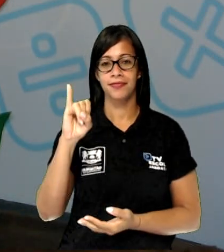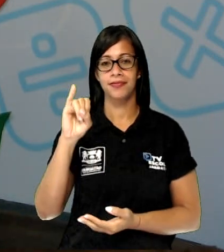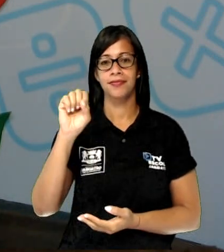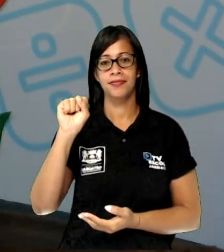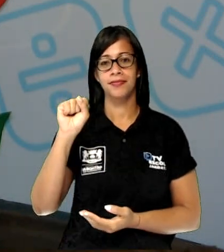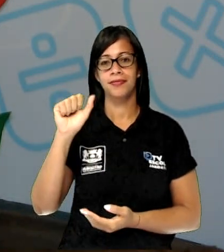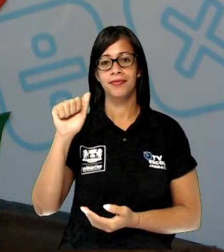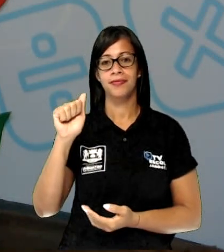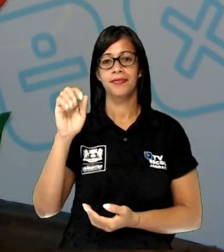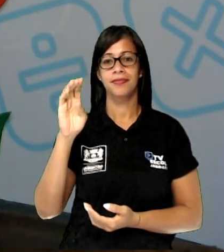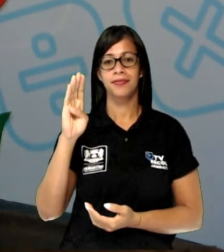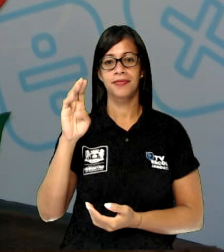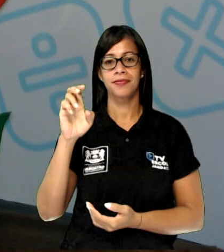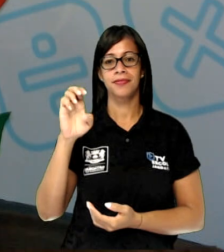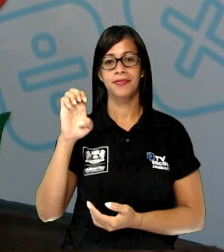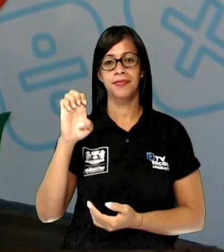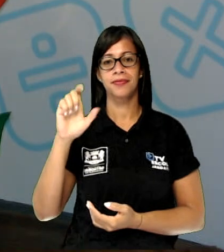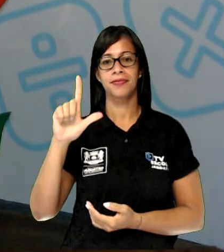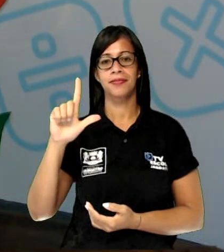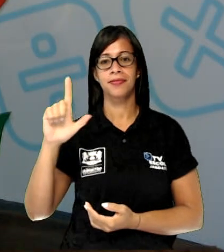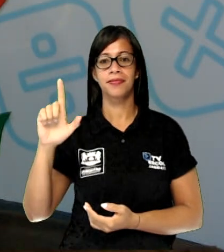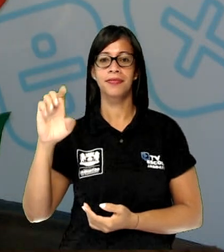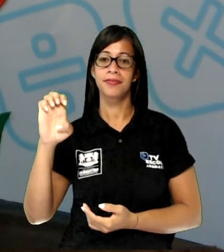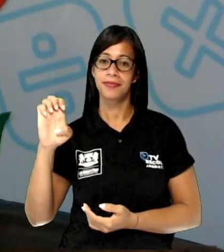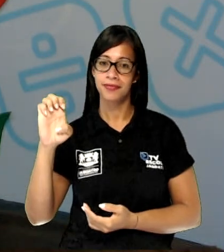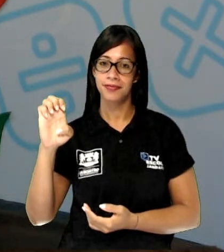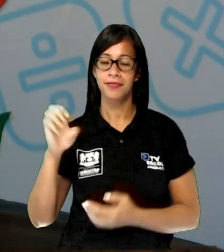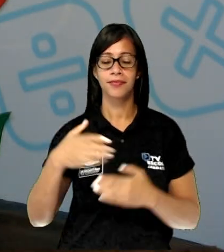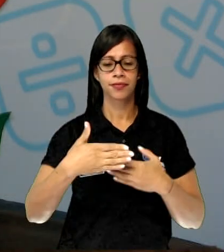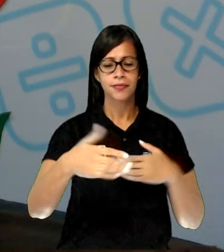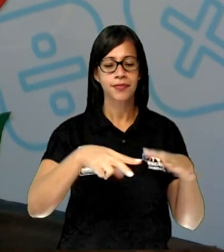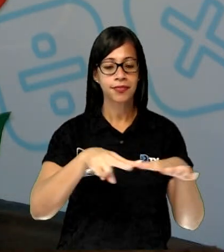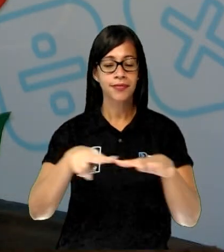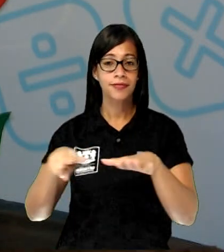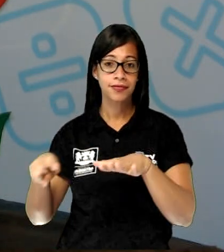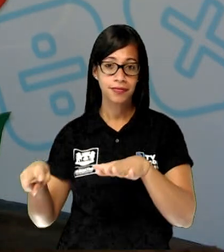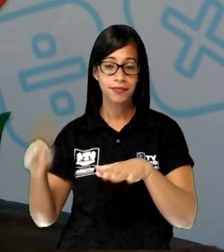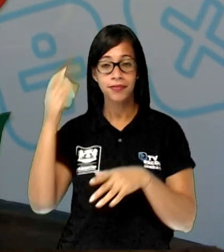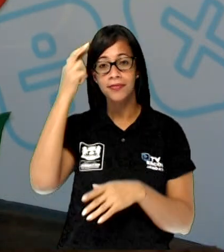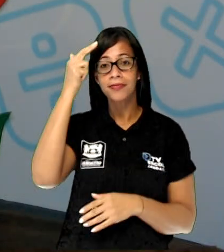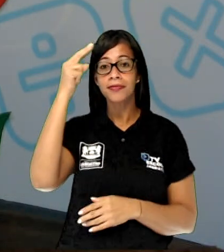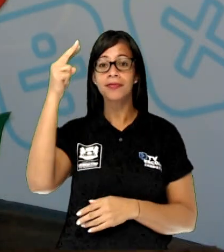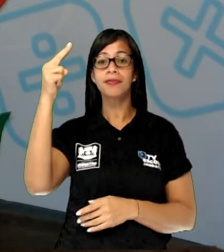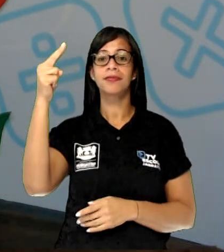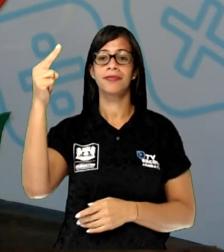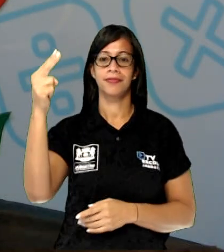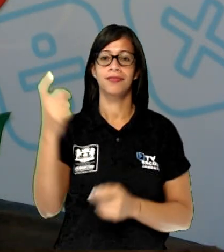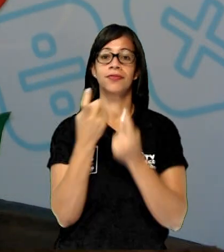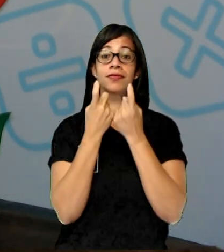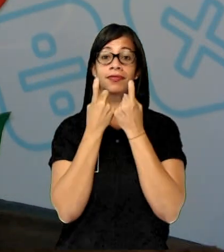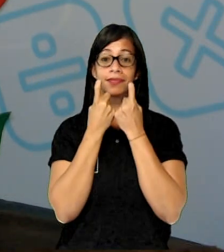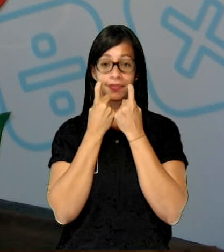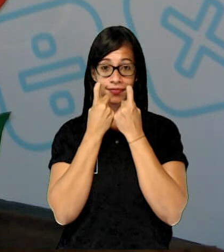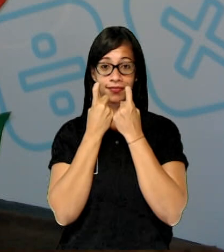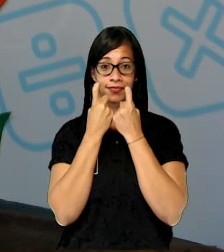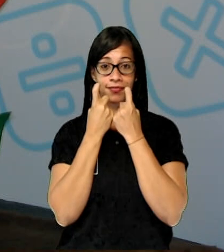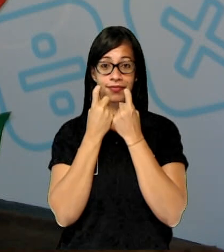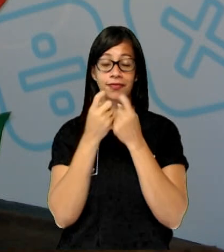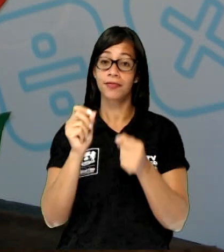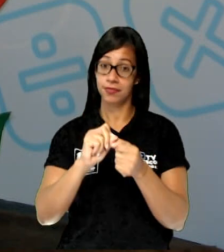aqui continuando a nossa semana sobre o grúfalo. E aí, conseguiram fazer o desafio proposto